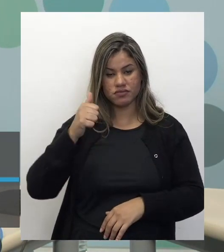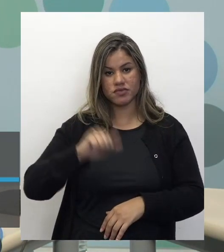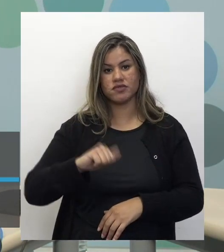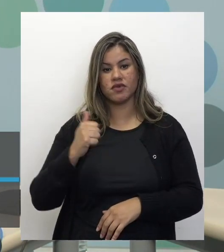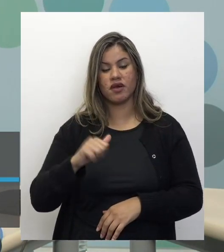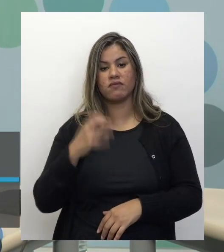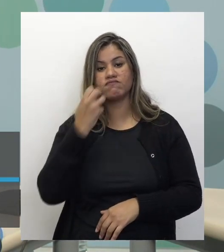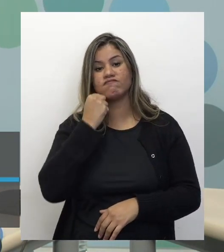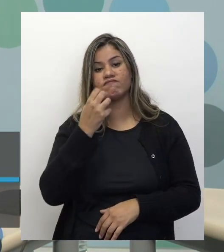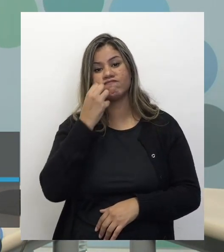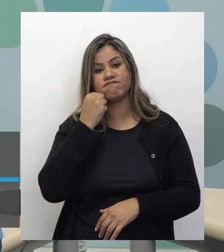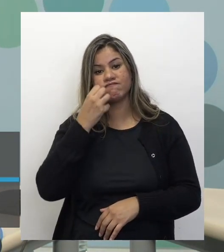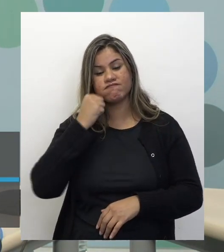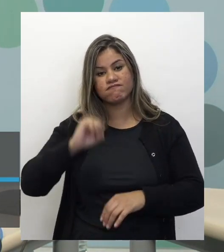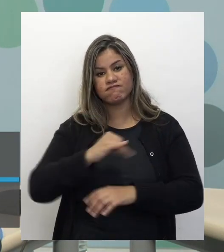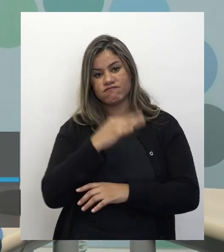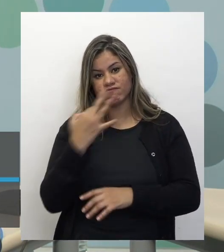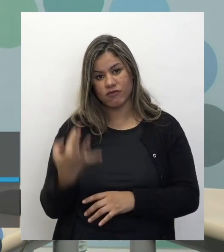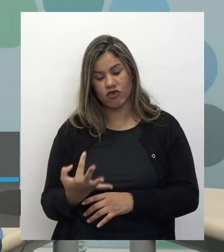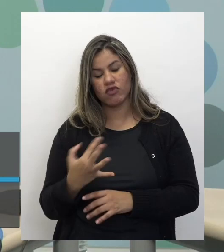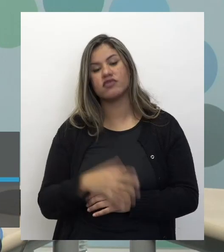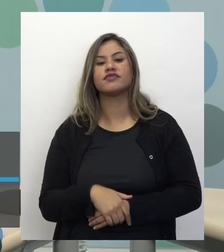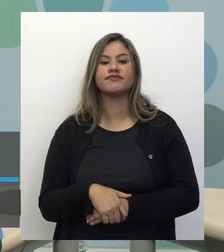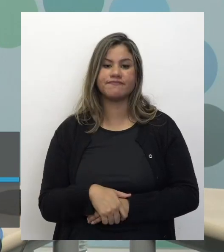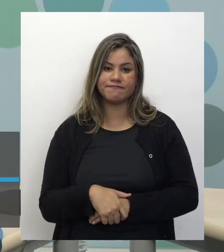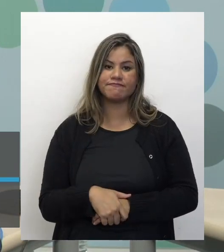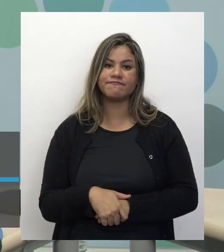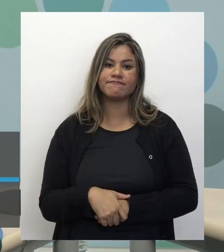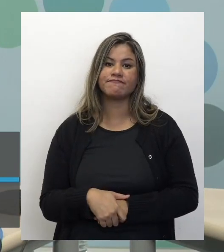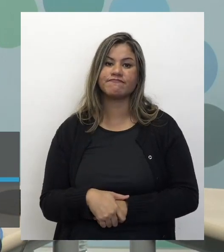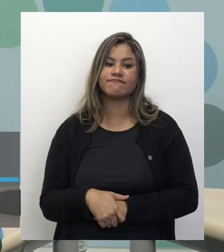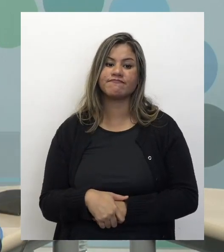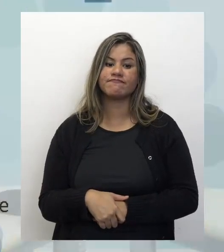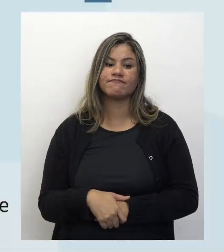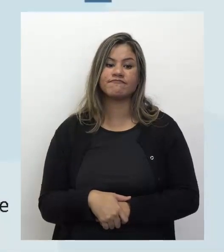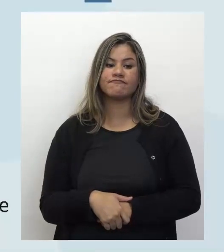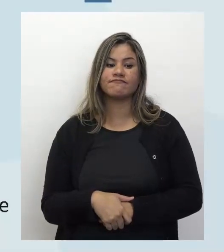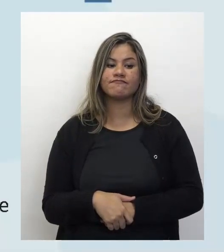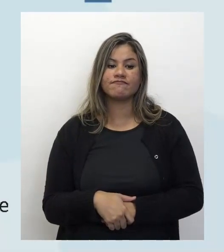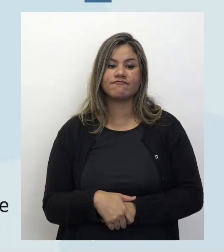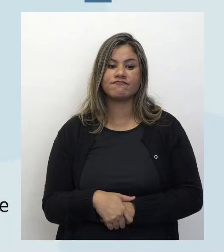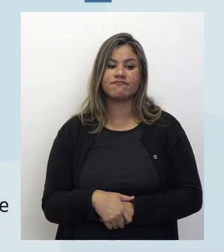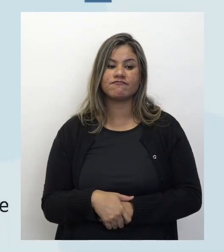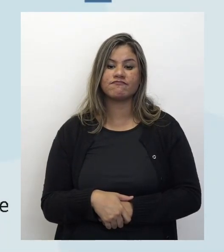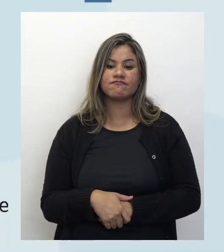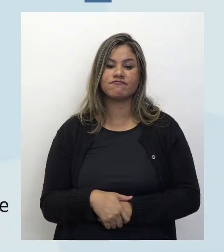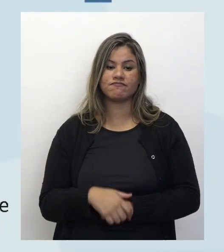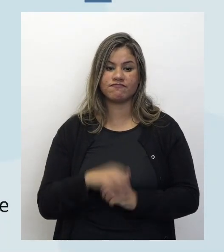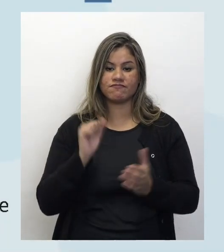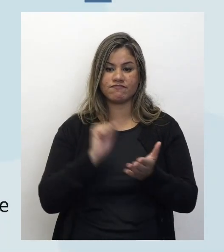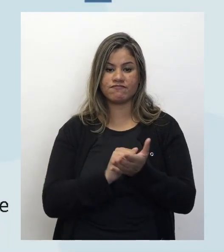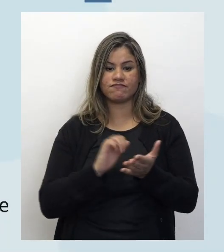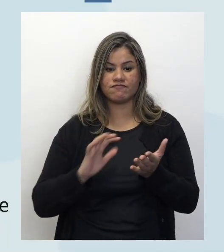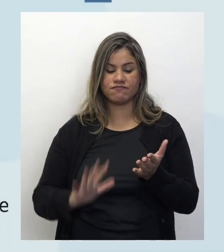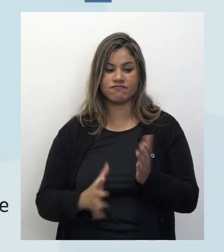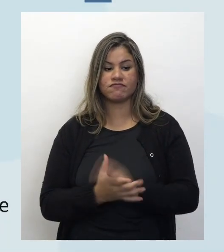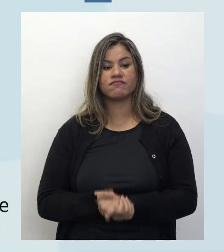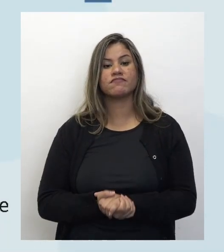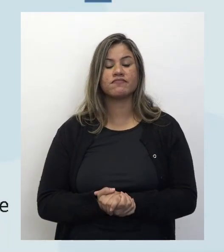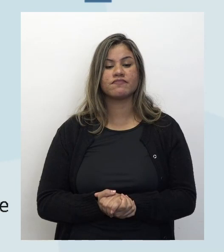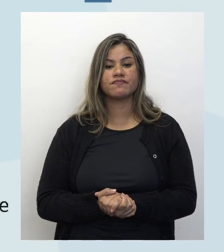conseguiram absorver do que a gente passou para vocês hoje aí de conteúdo, certo? Vai aparecer o primeiro exercício aí na tela para vocês,